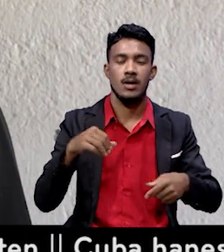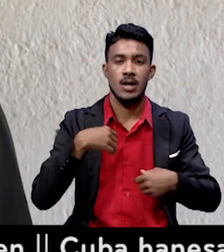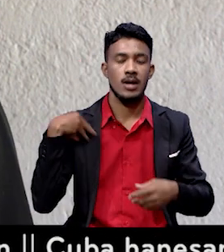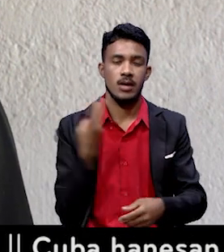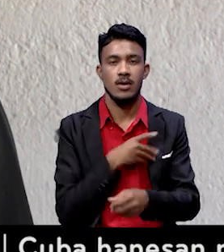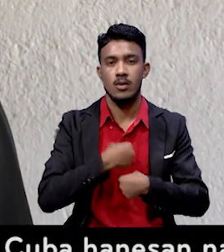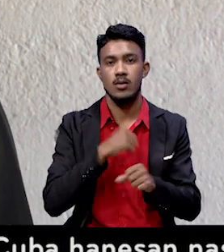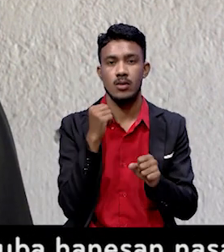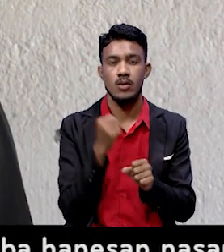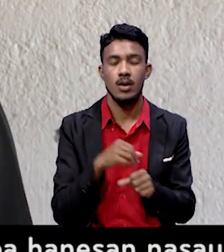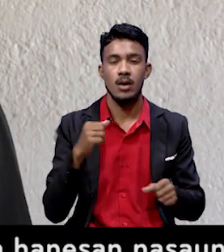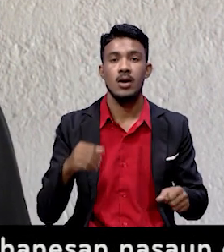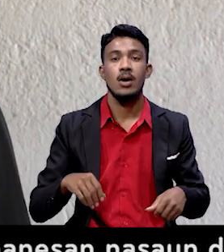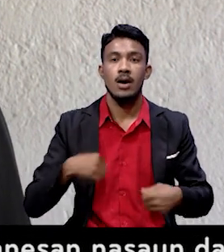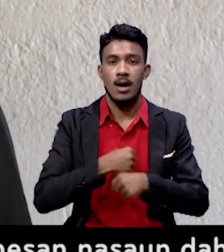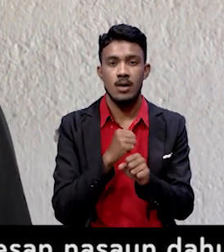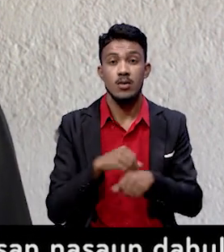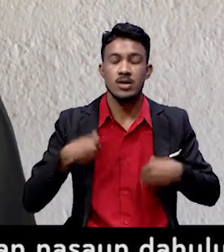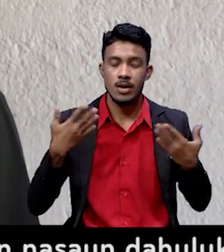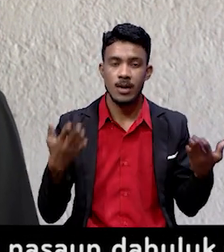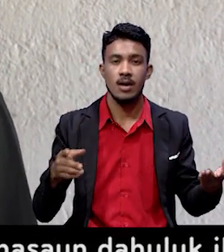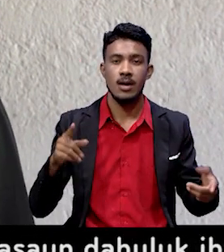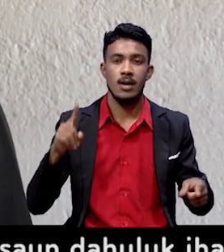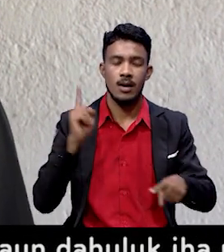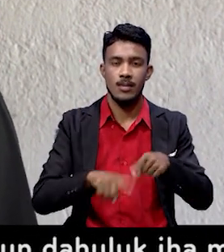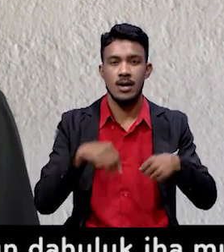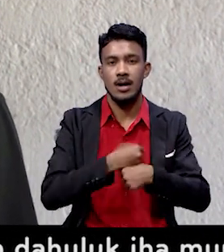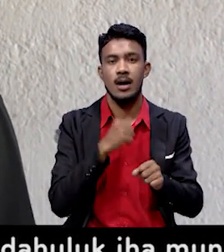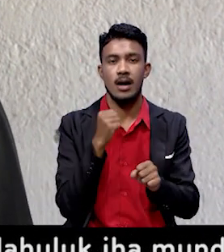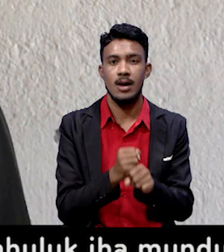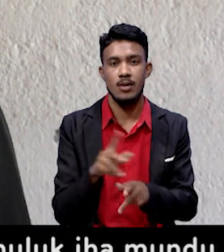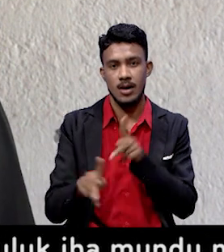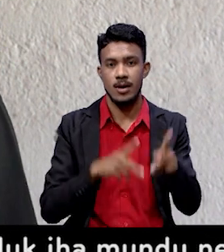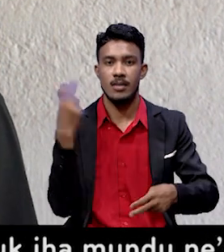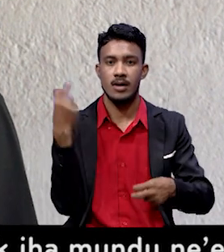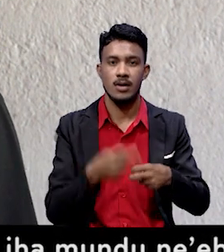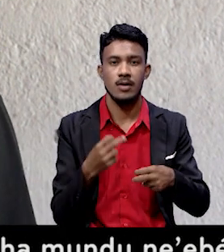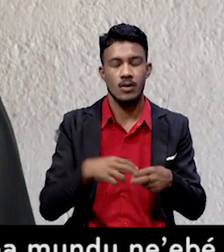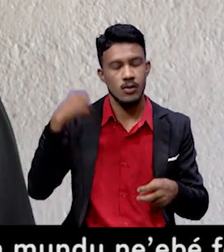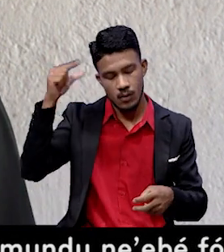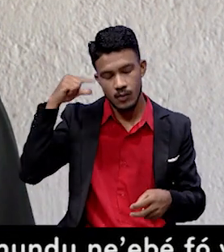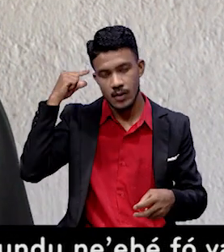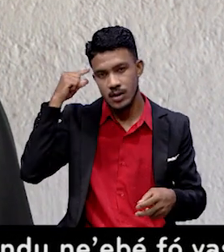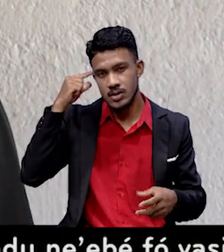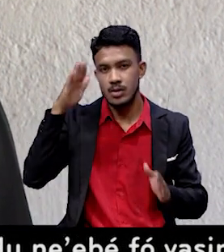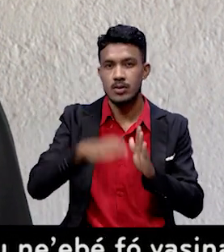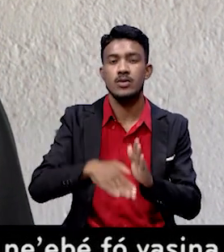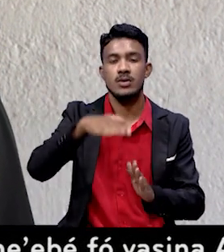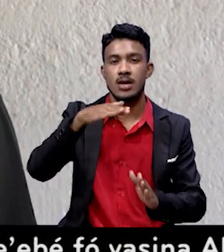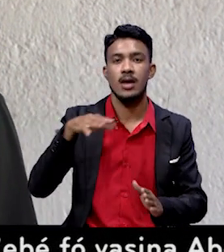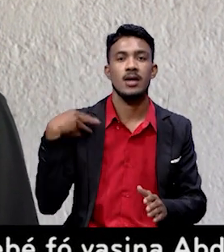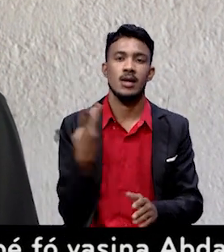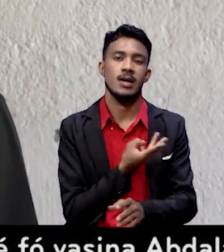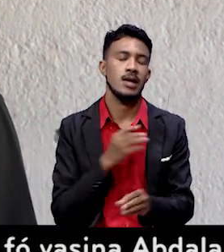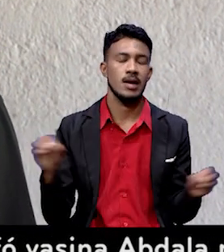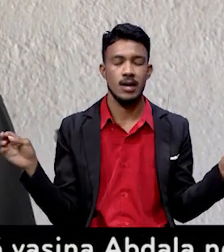ao povo ter os falica e tal a rona malu de governo será tun sai botu tutu lau la